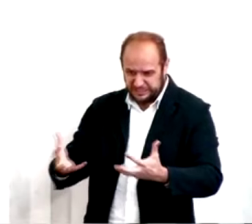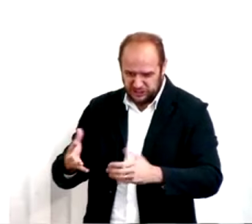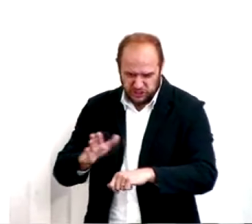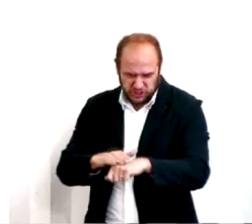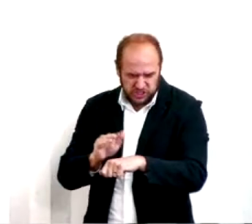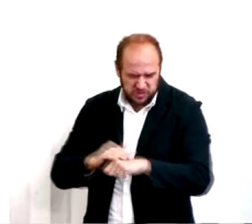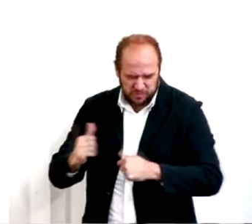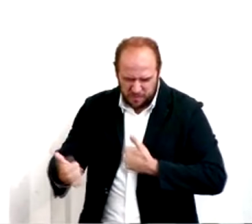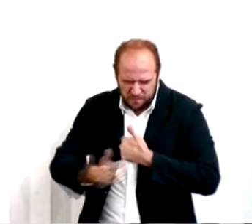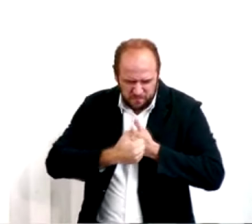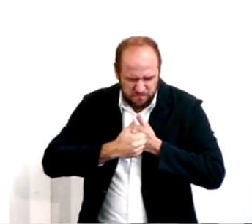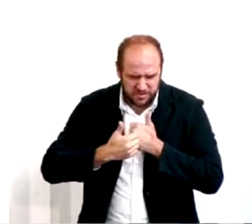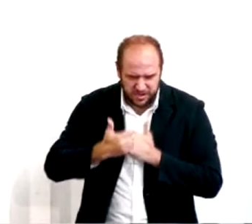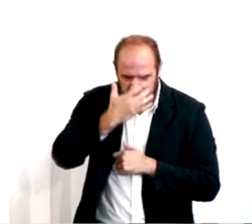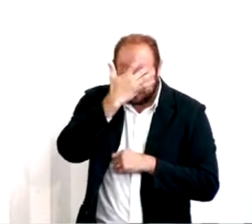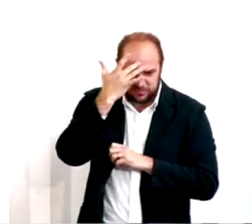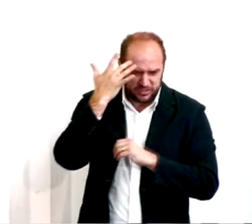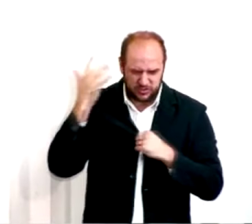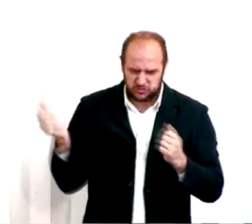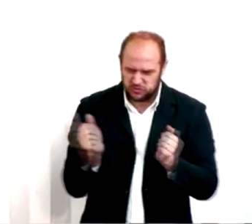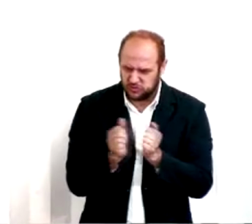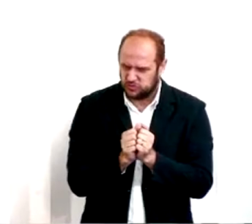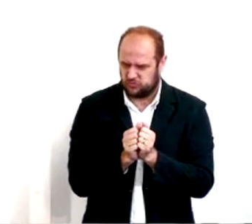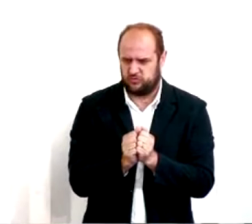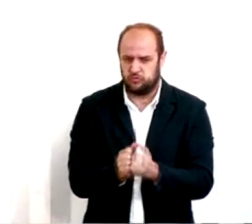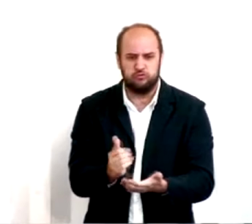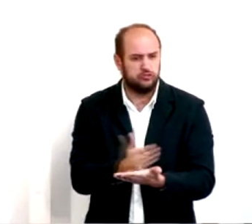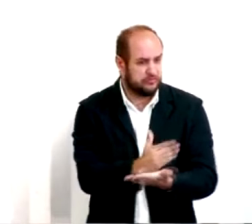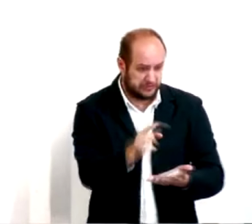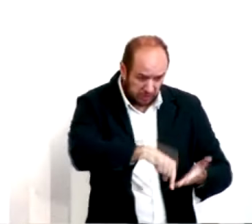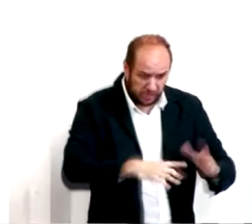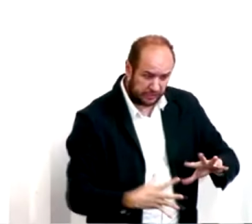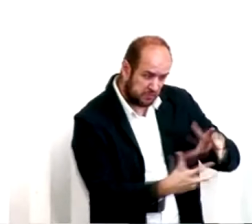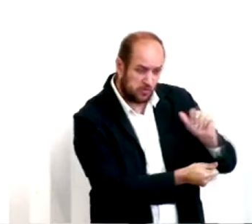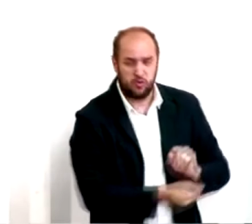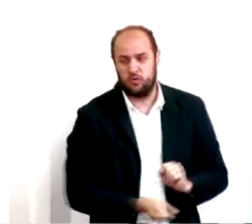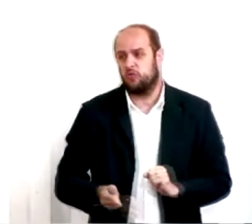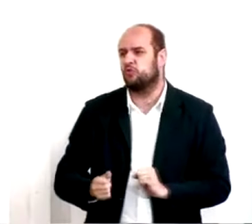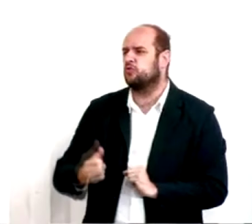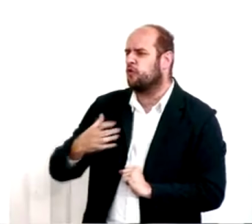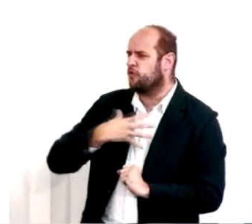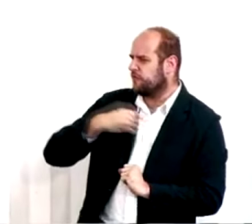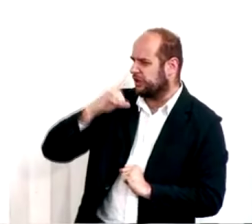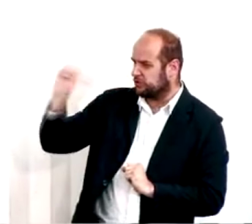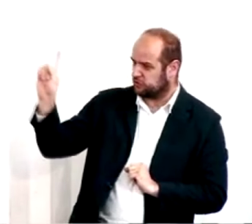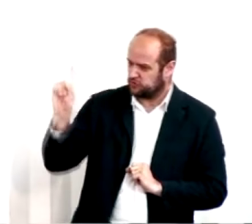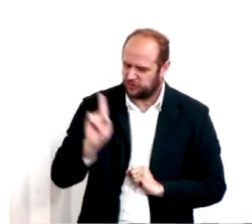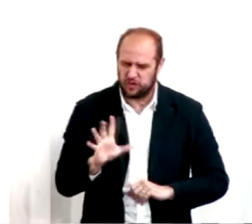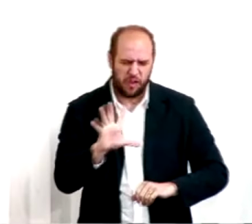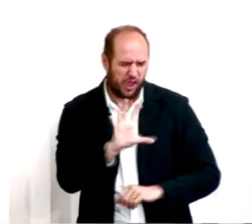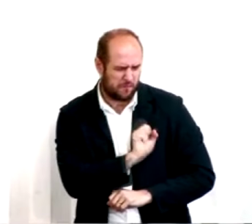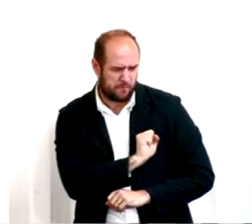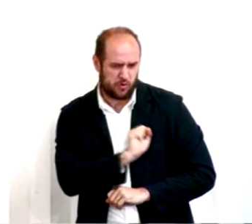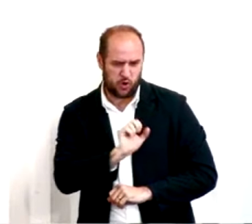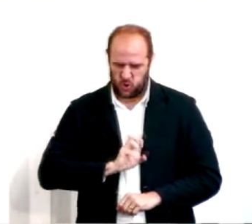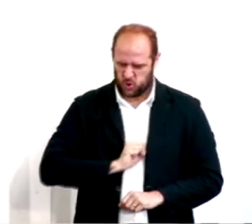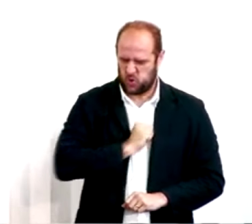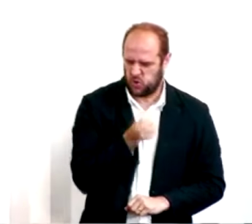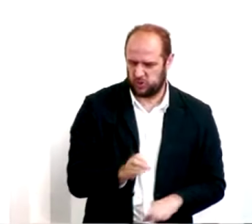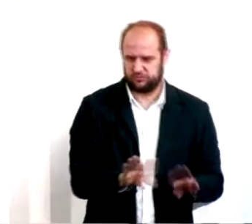si aqueles que ele quer o filho do homem veio para causar divisões nesse mundo o filho do homem veio para ser amado e para ser odiado